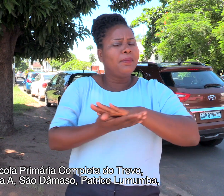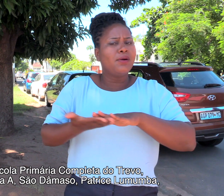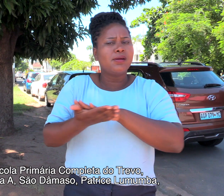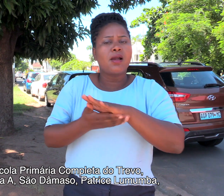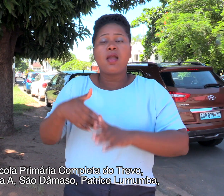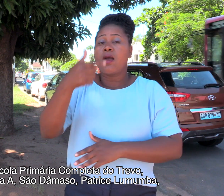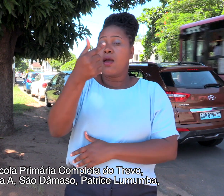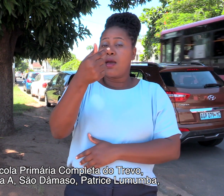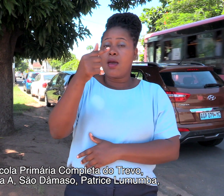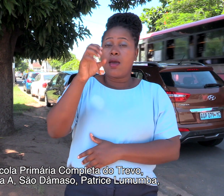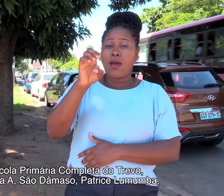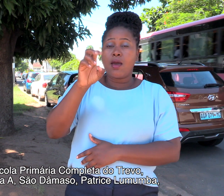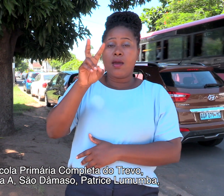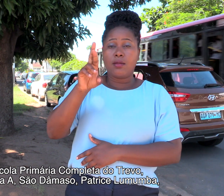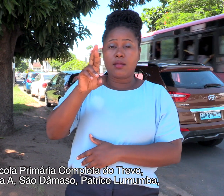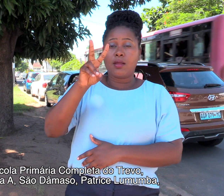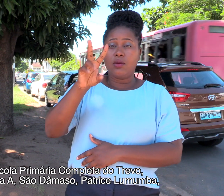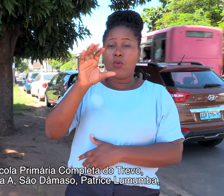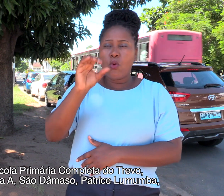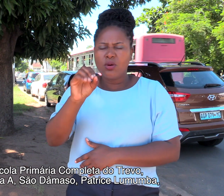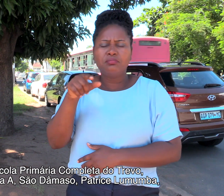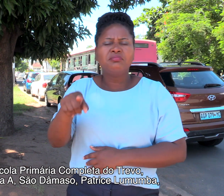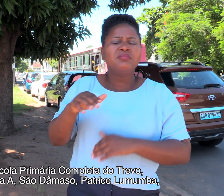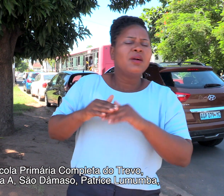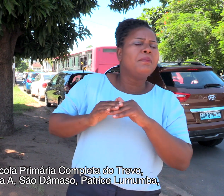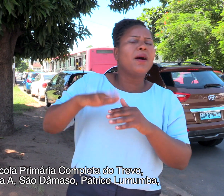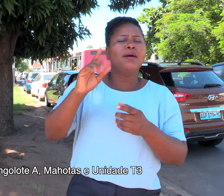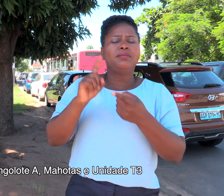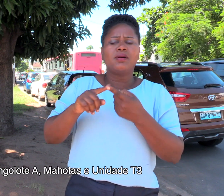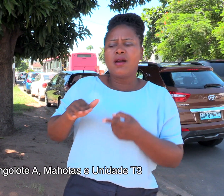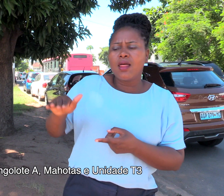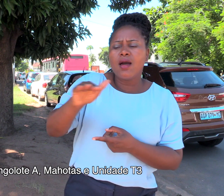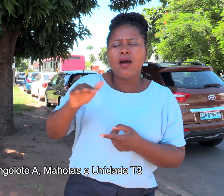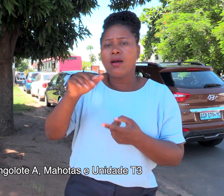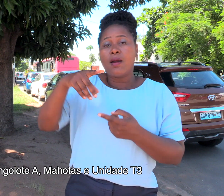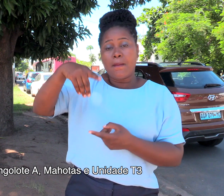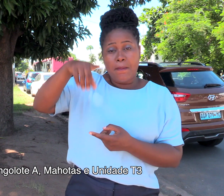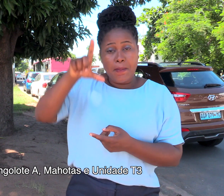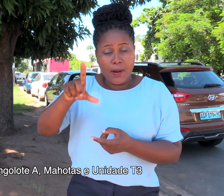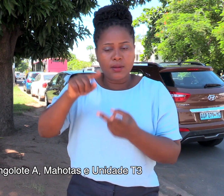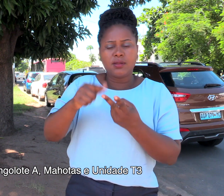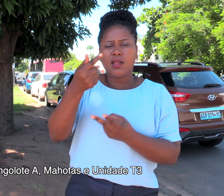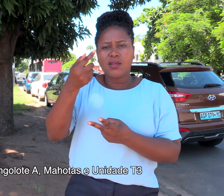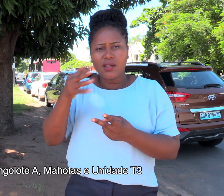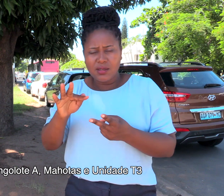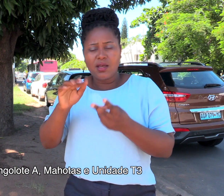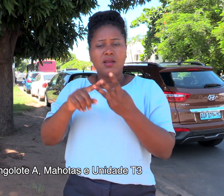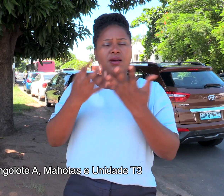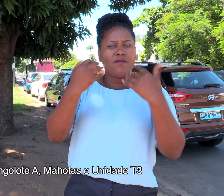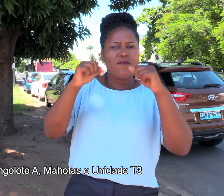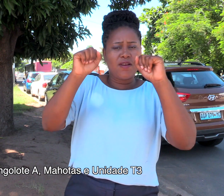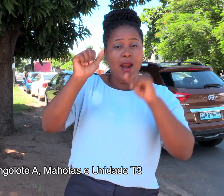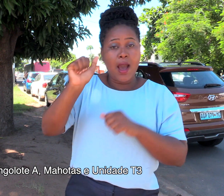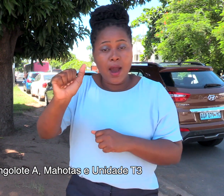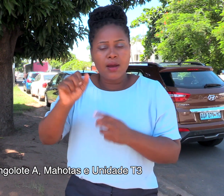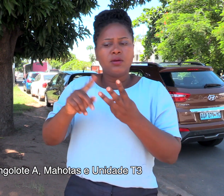Trevo, Machava A, São Damas, Patrícia Lumumba, Congolote A, Maotas e